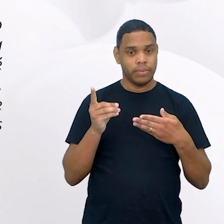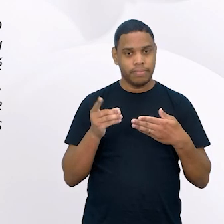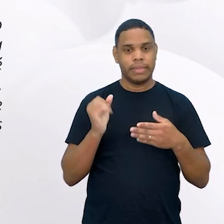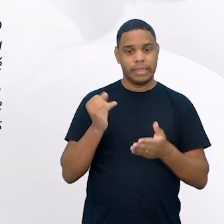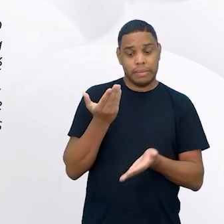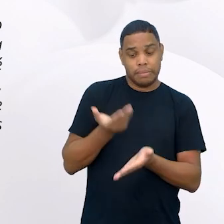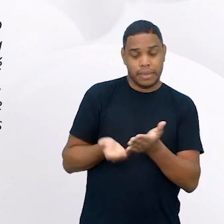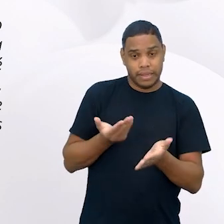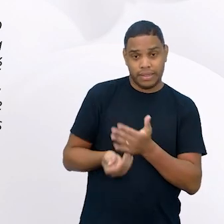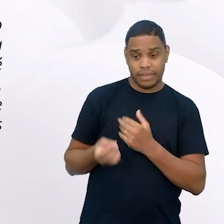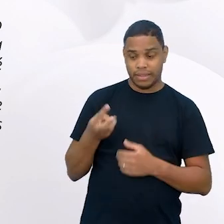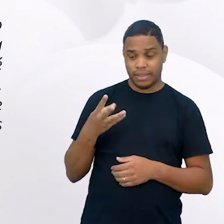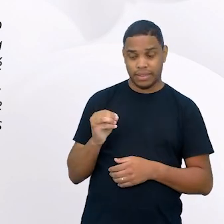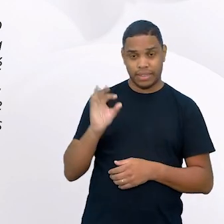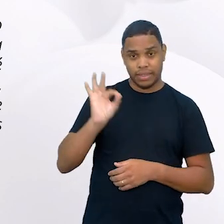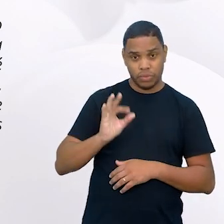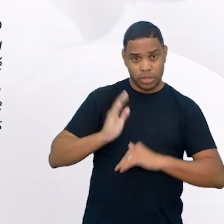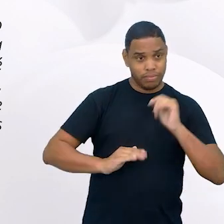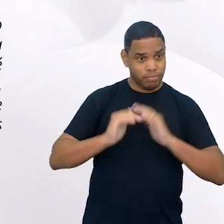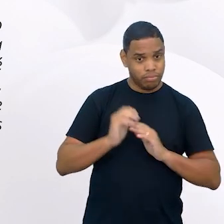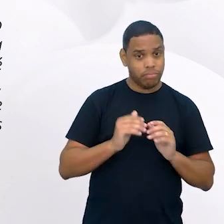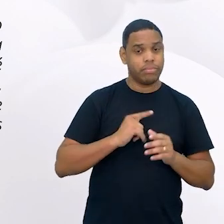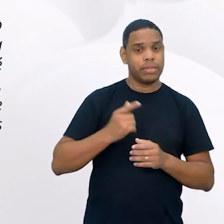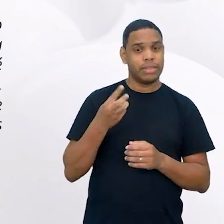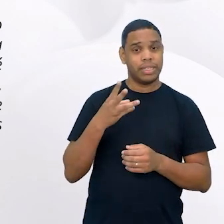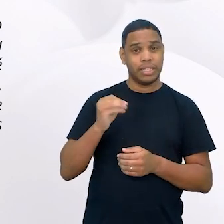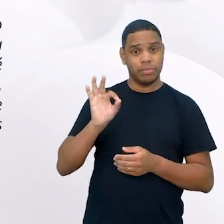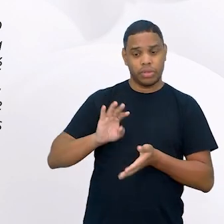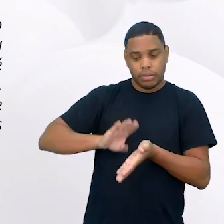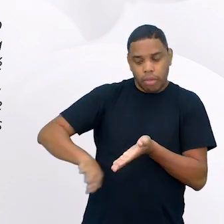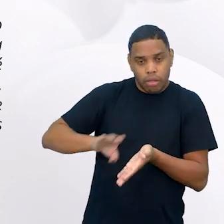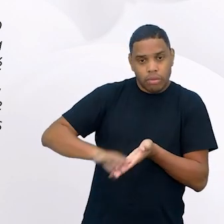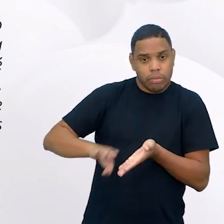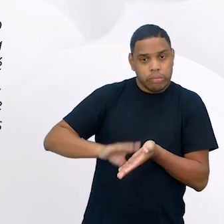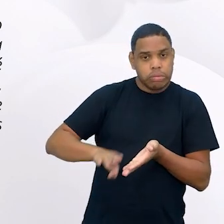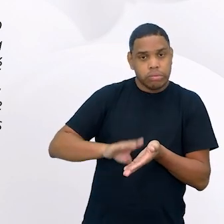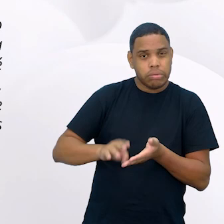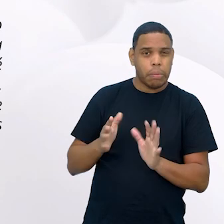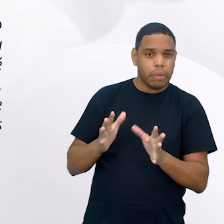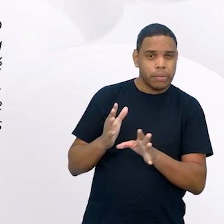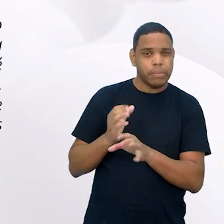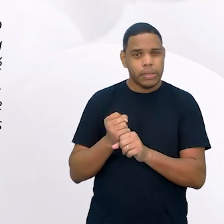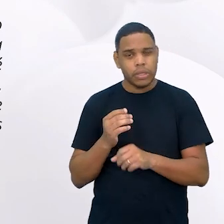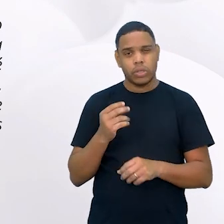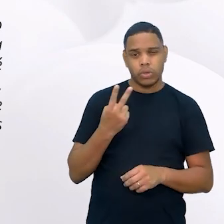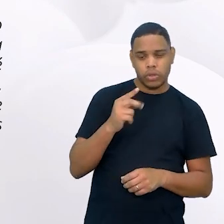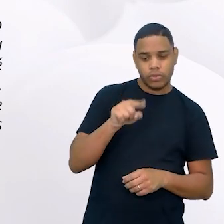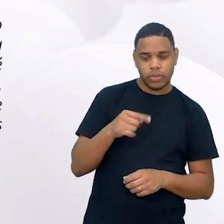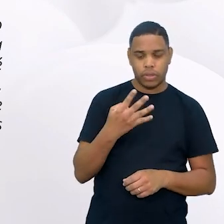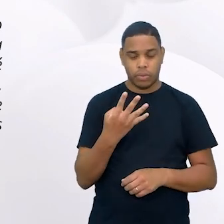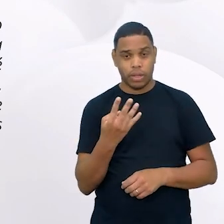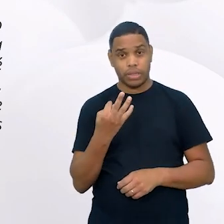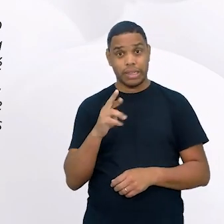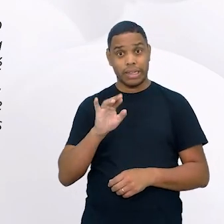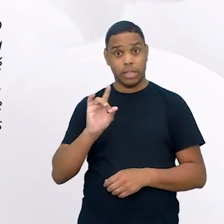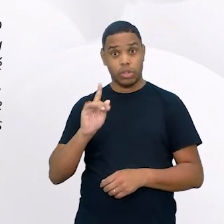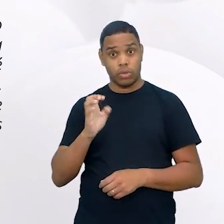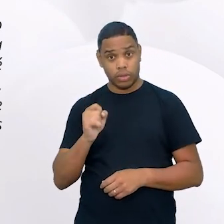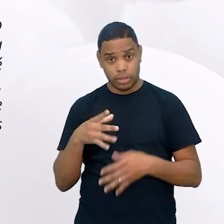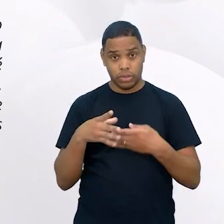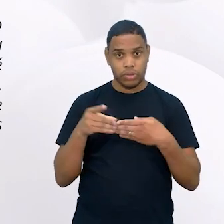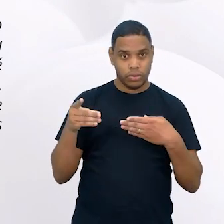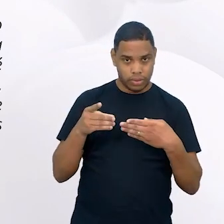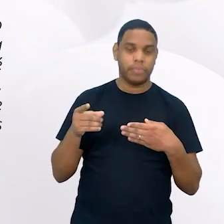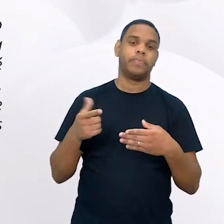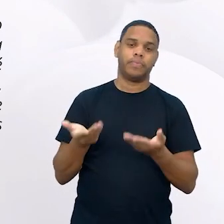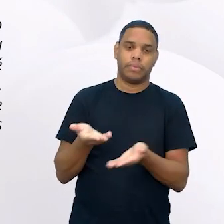perde 30% de tudo que é produzido, a gente tem um desperdício de aproximadamente 2,4 trilhões de dólares. Então, quando a gente fala